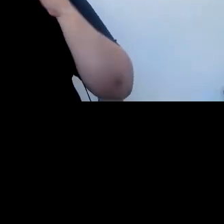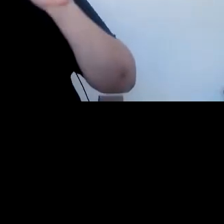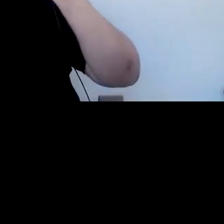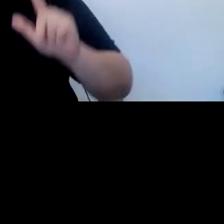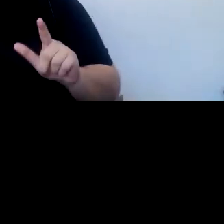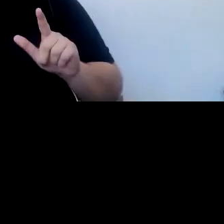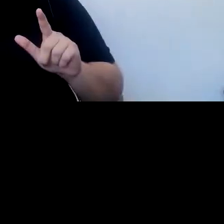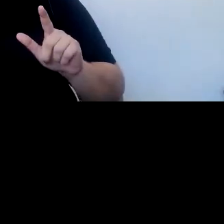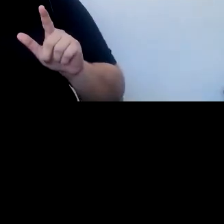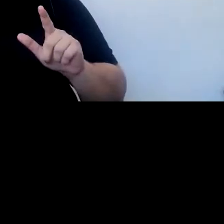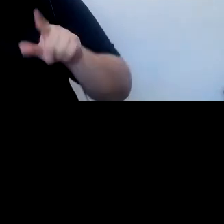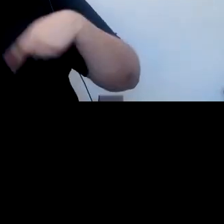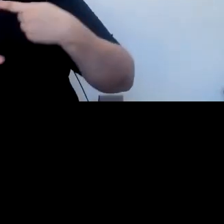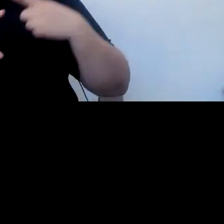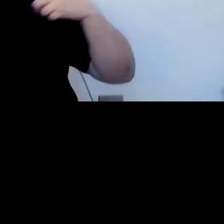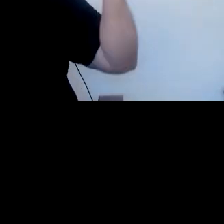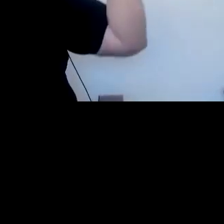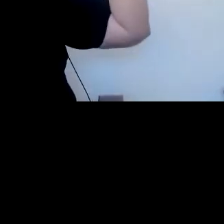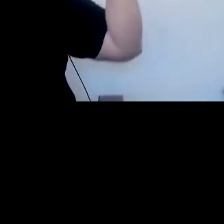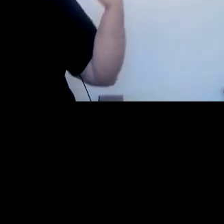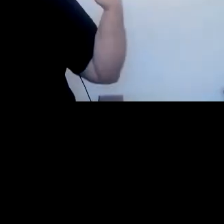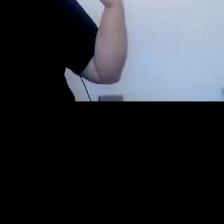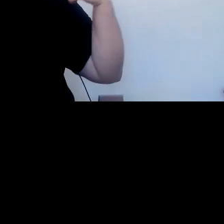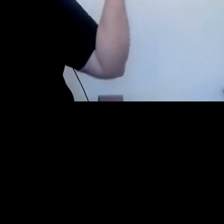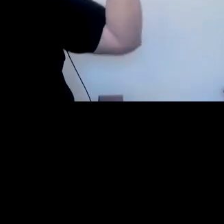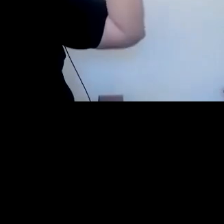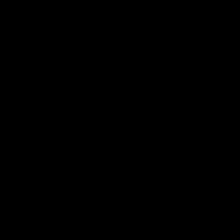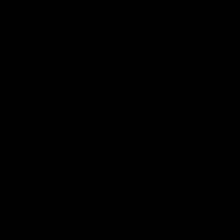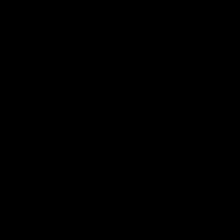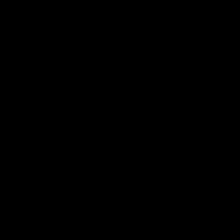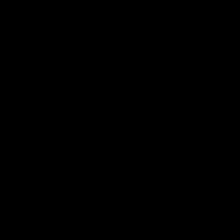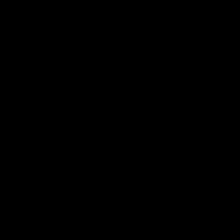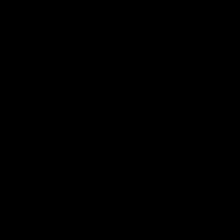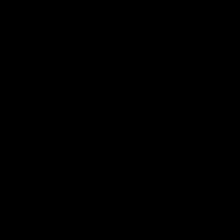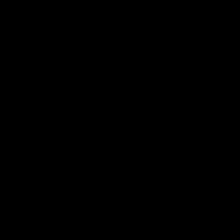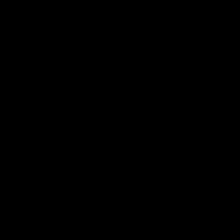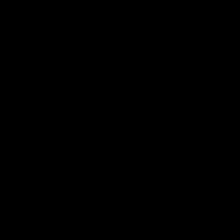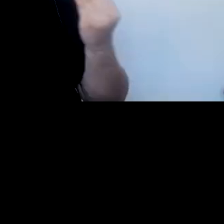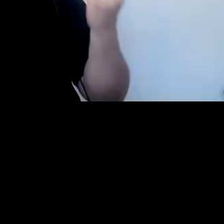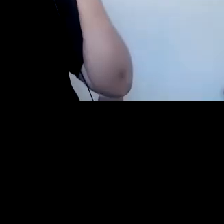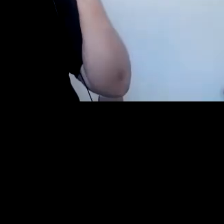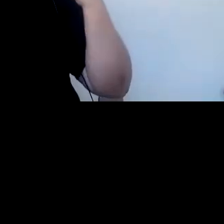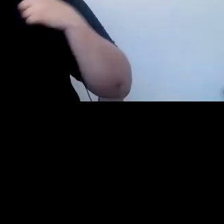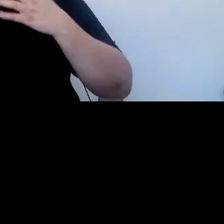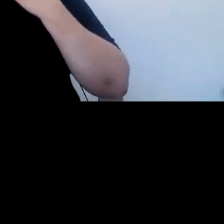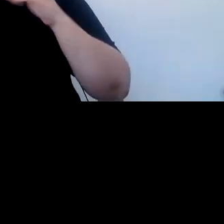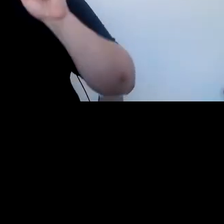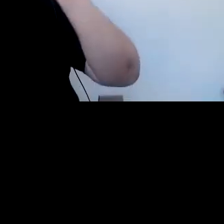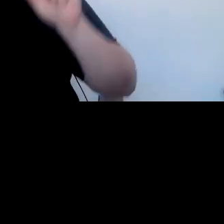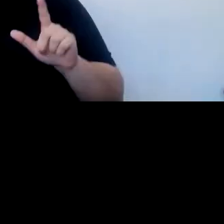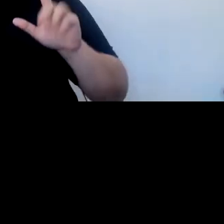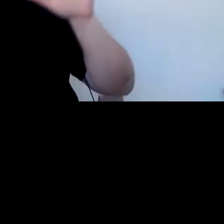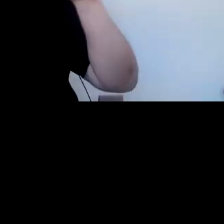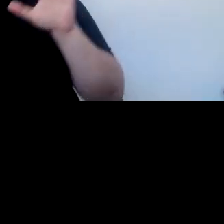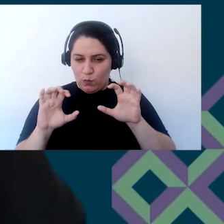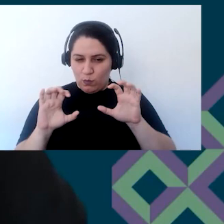no meu fundo eu tenho um plano de fundo da TOTWORKS, que é também de um azul escuro. Tem a nossa